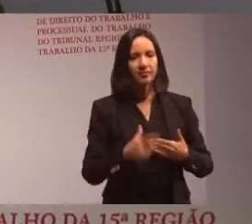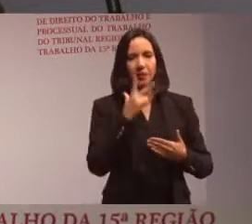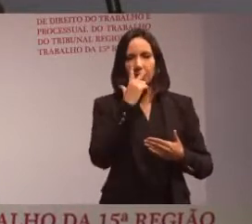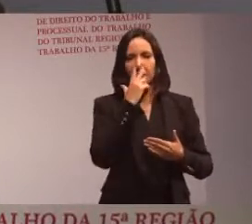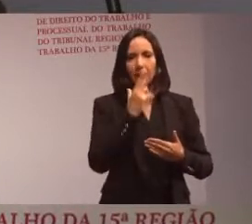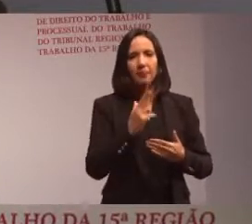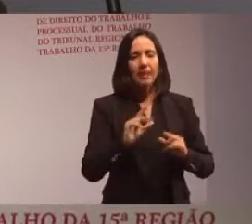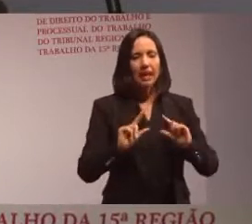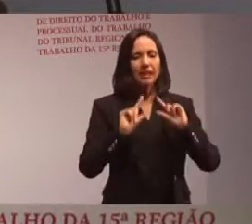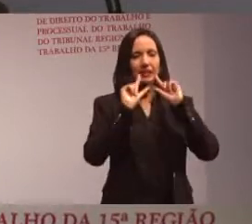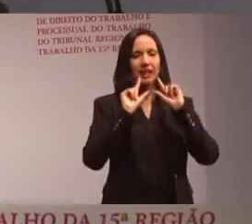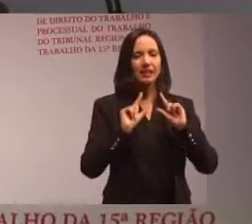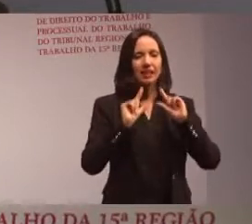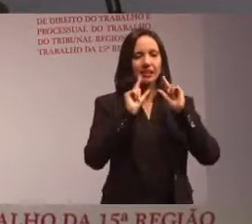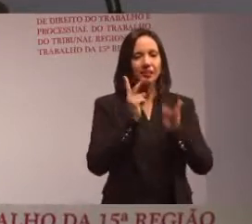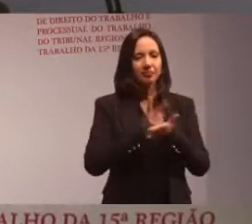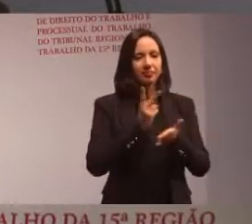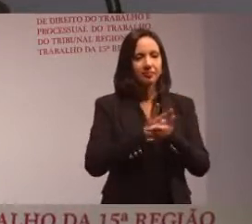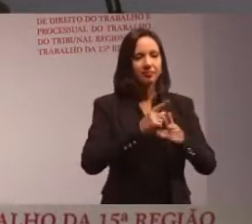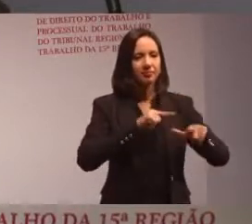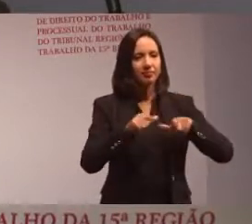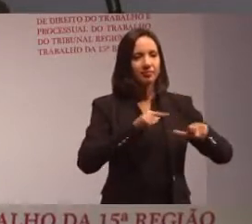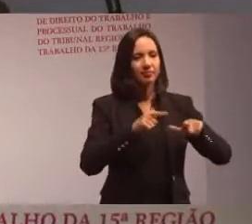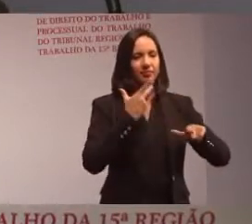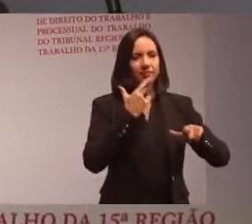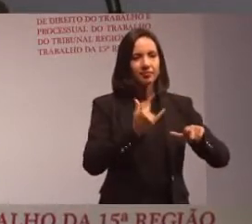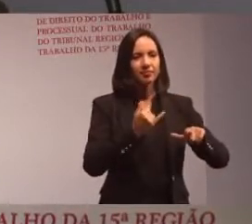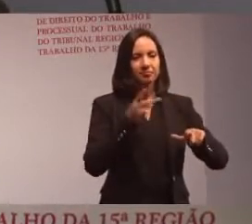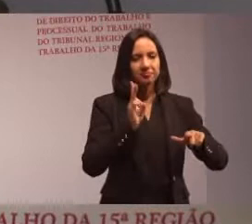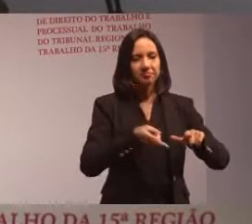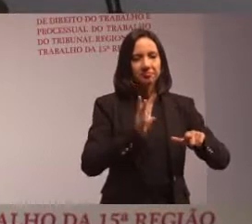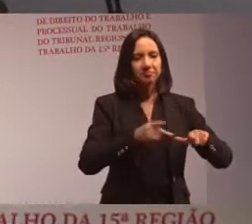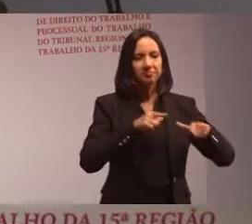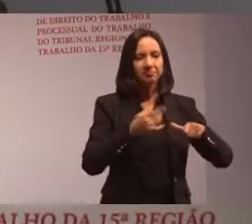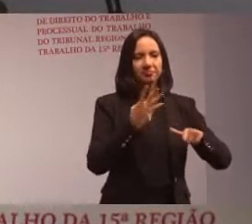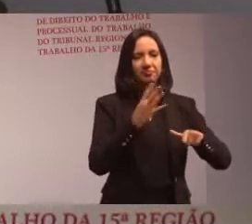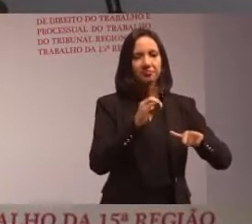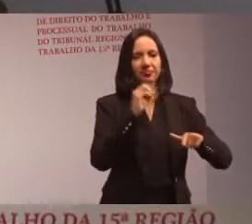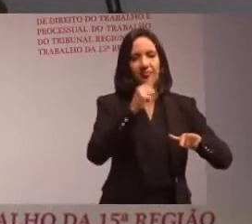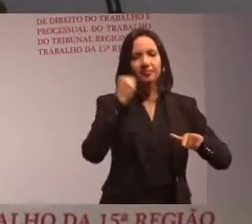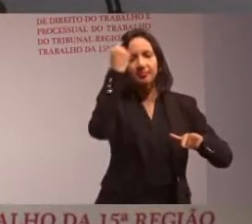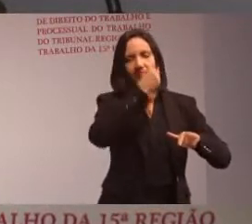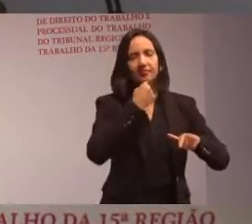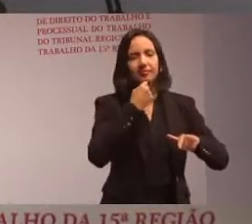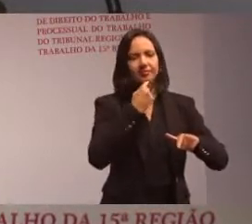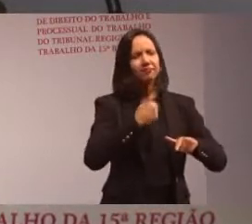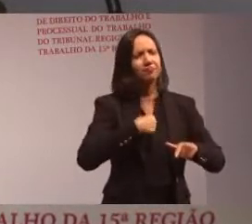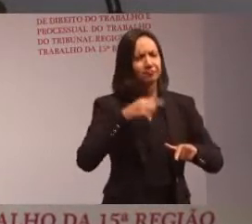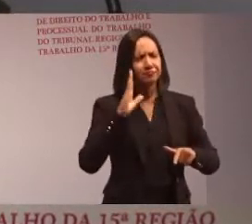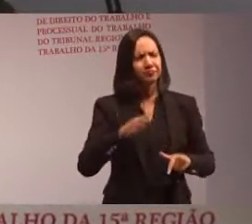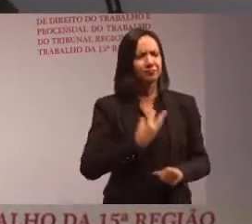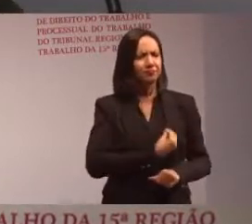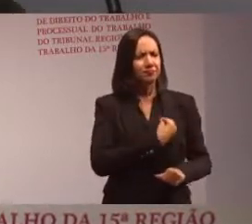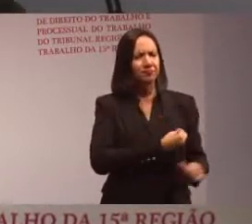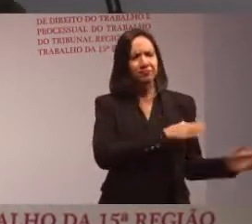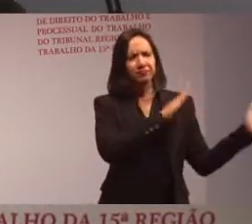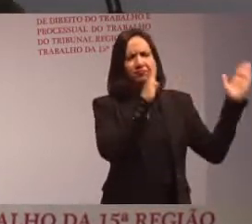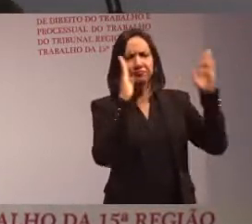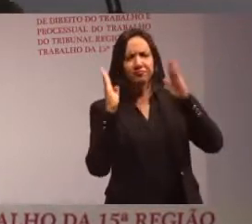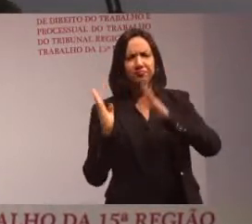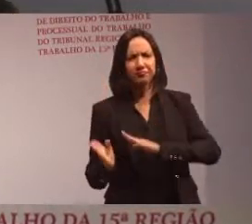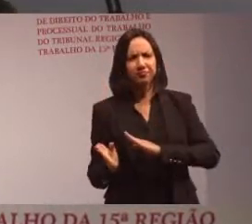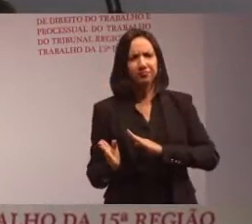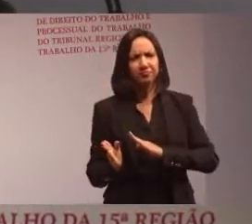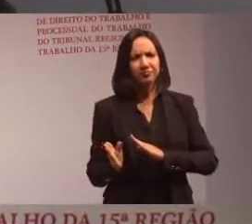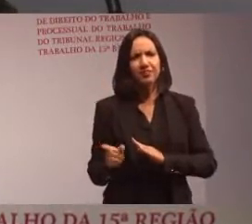meu pai teve o mesmo emprego durante 40 anos. Eu já tive aí ao longo da minha vida, o Casey já está para se